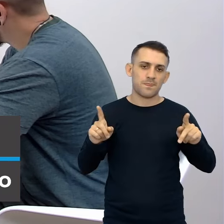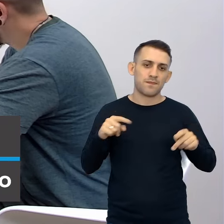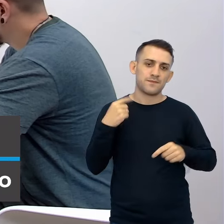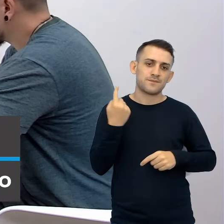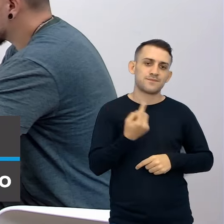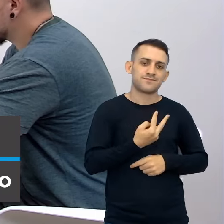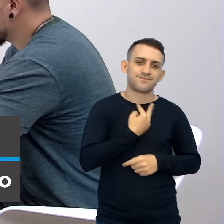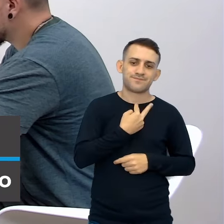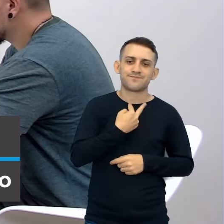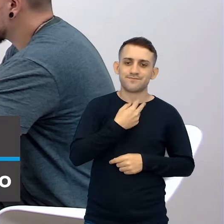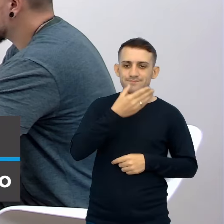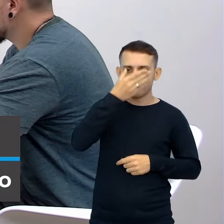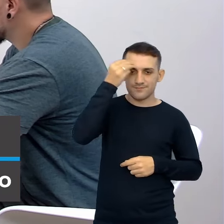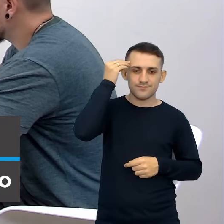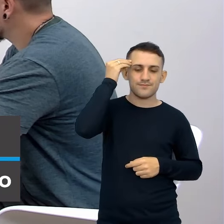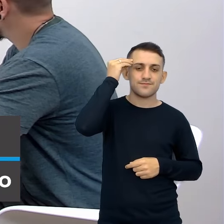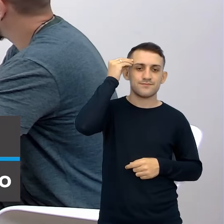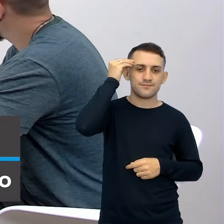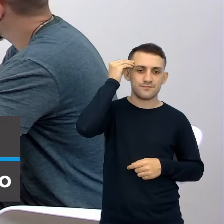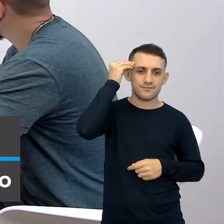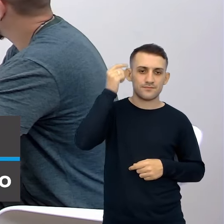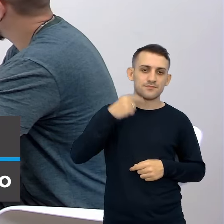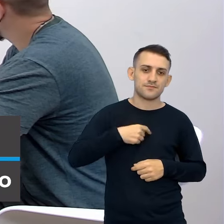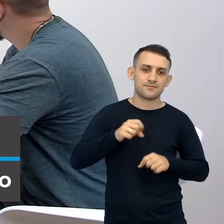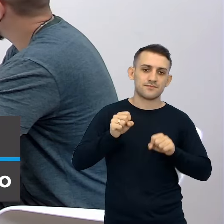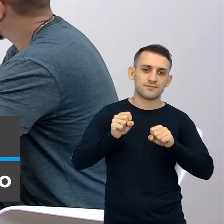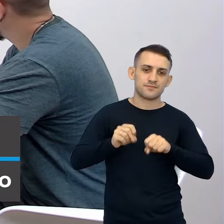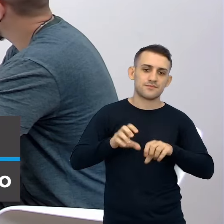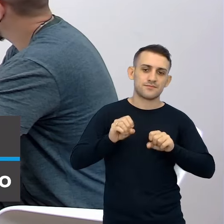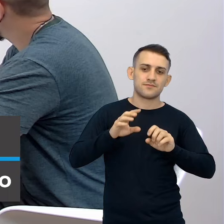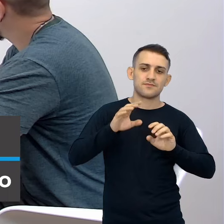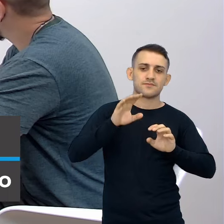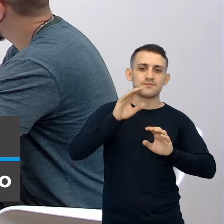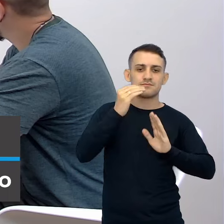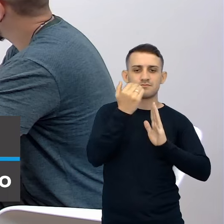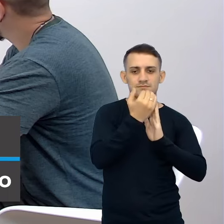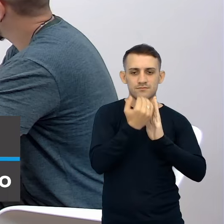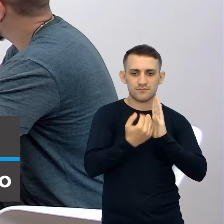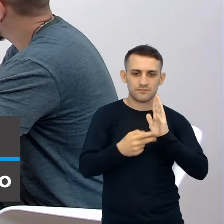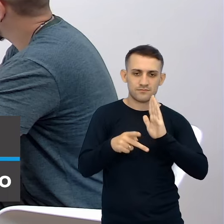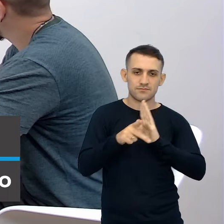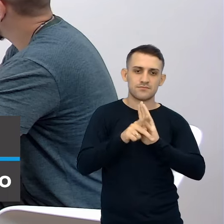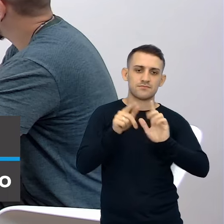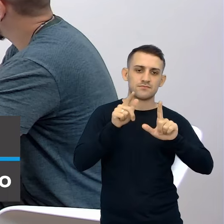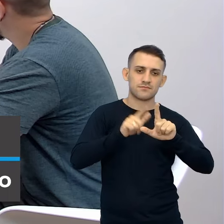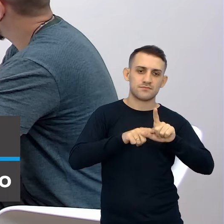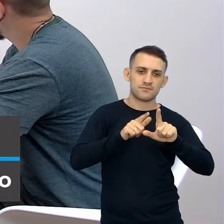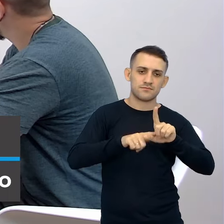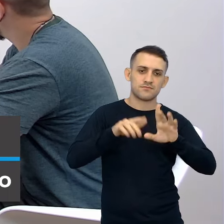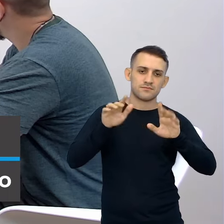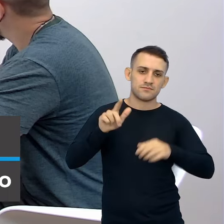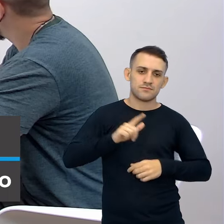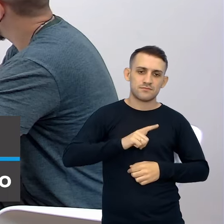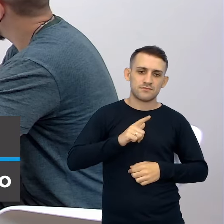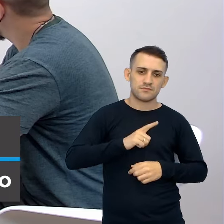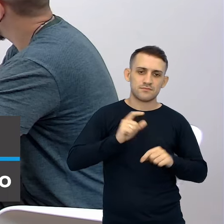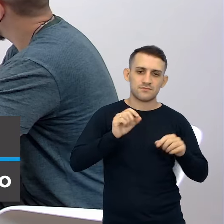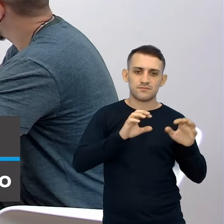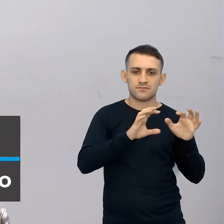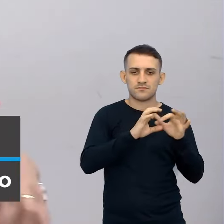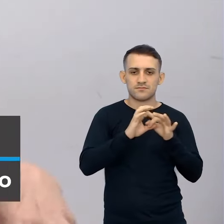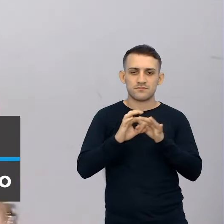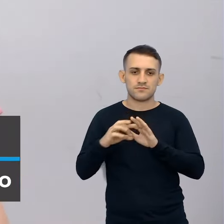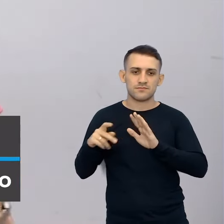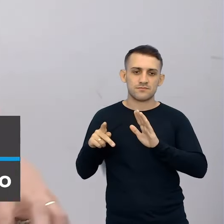não pode fugir disso, né? Então, eu vou ensinar aquela ordem, tal, bonitinho, das letras, tal, mas ele está num contexto em